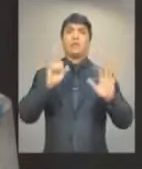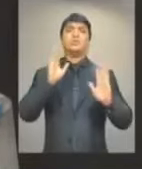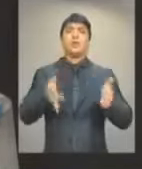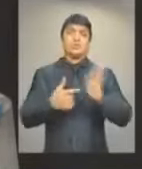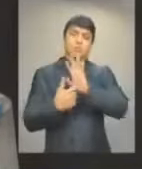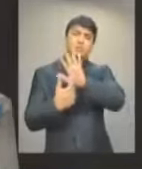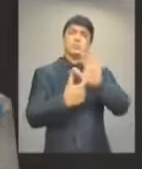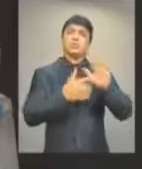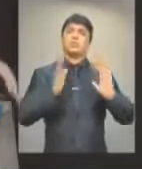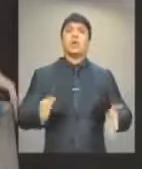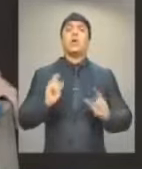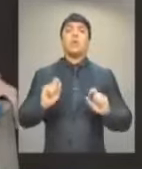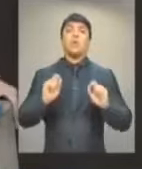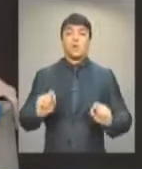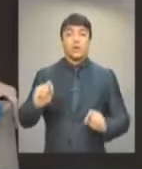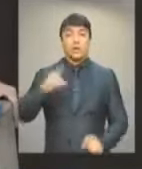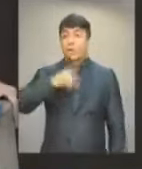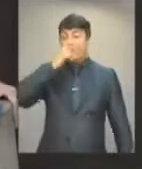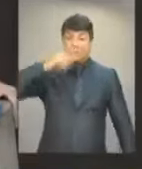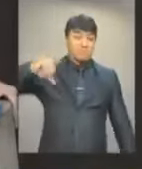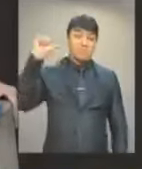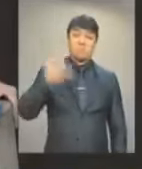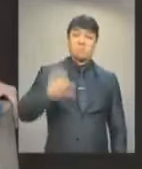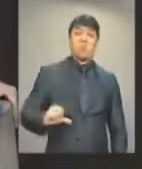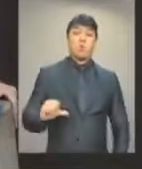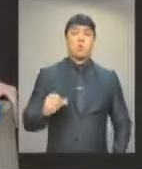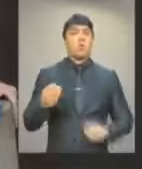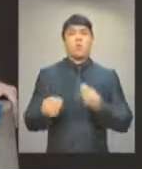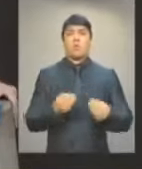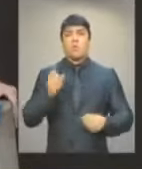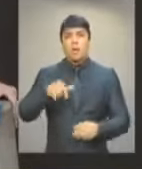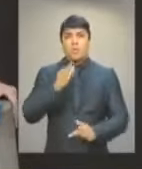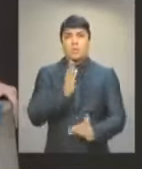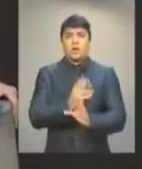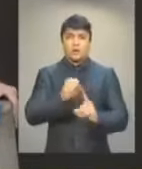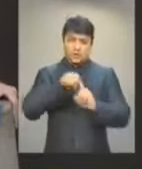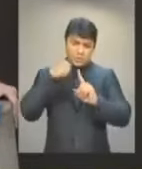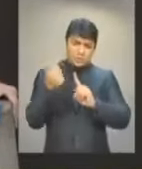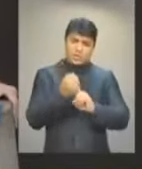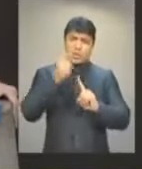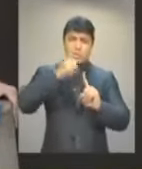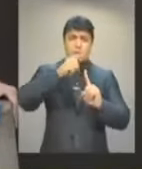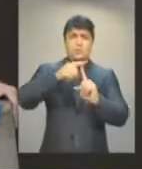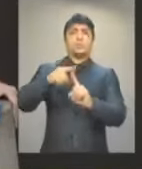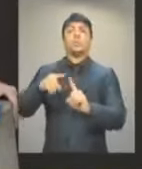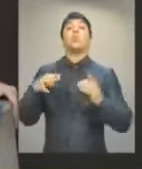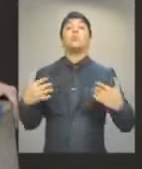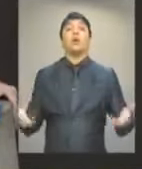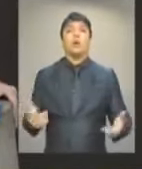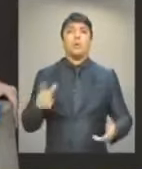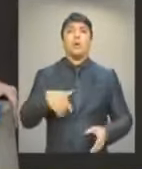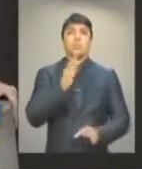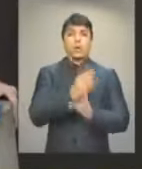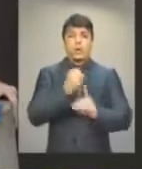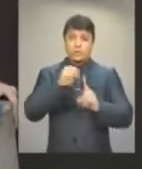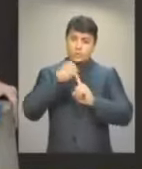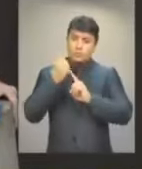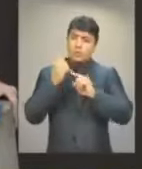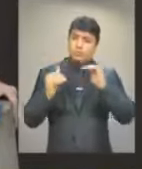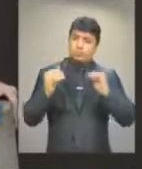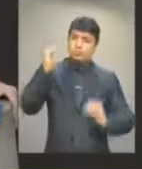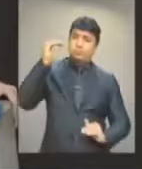escancaradas as piores expressões desse modelo de sociedade, quais sejam a desigualdade